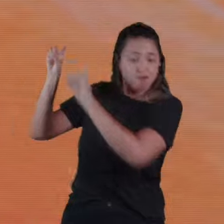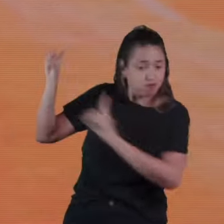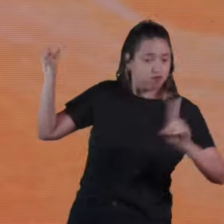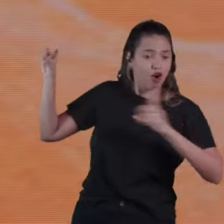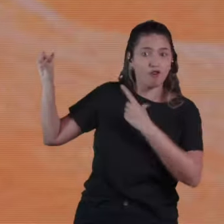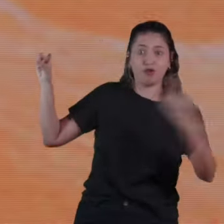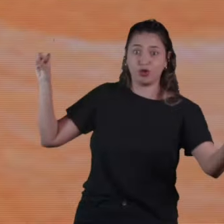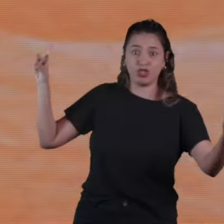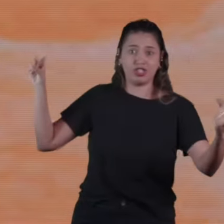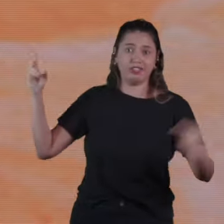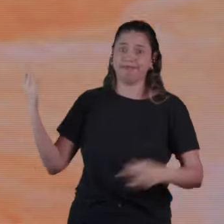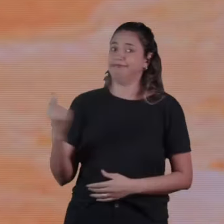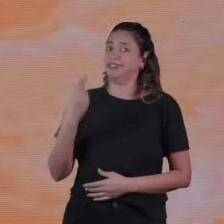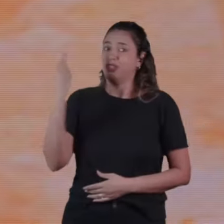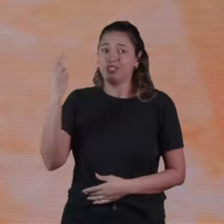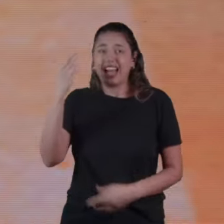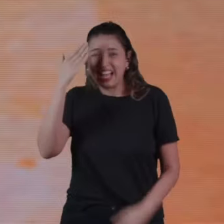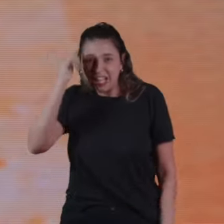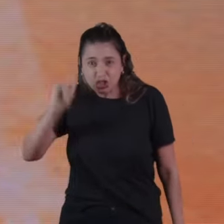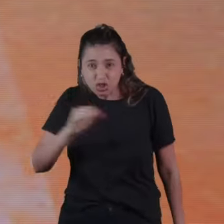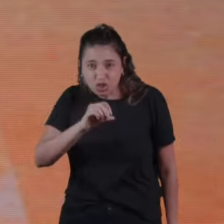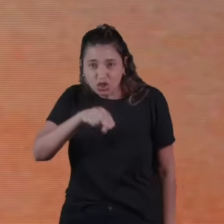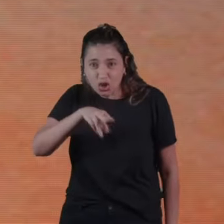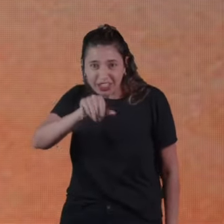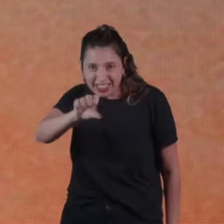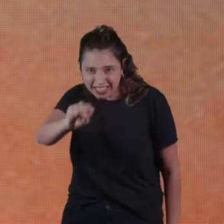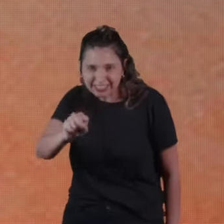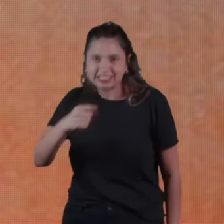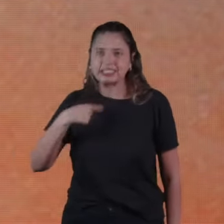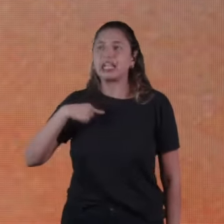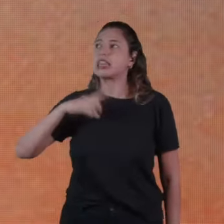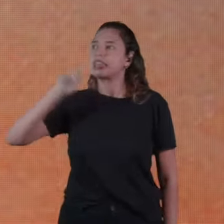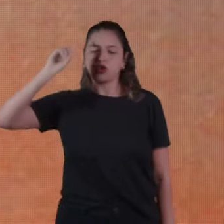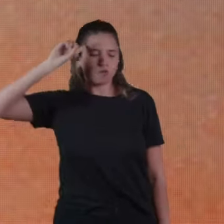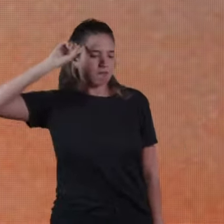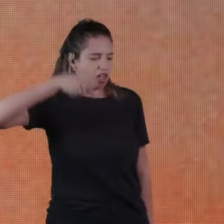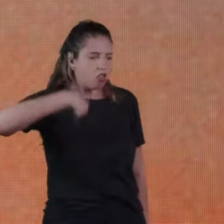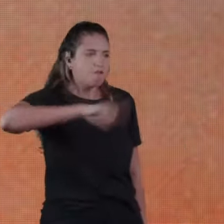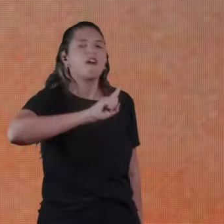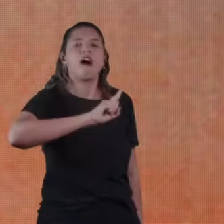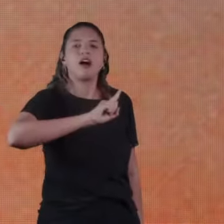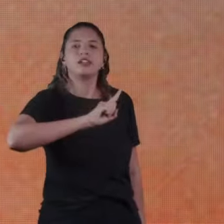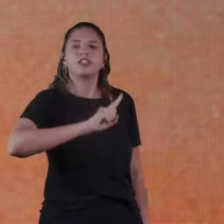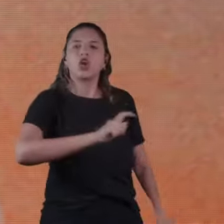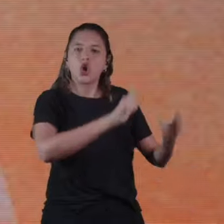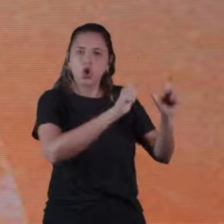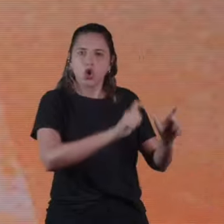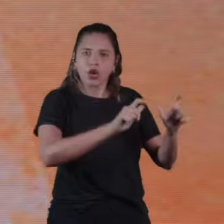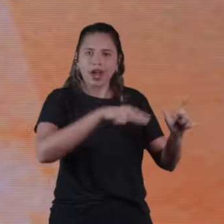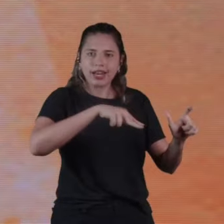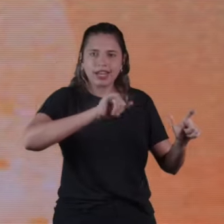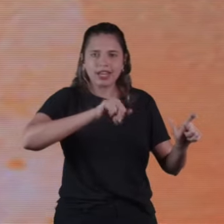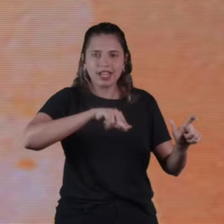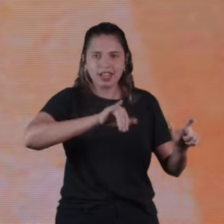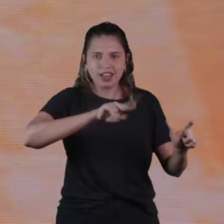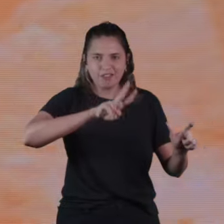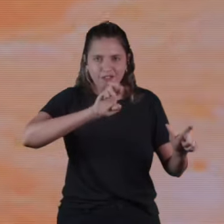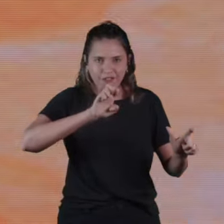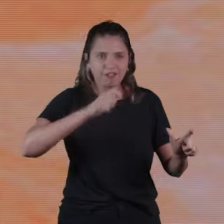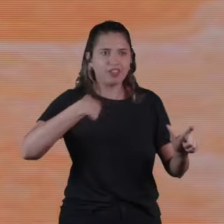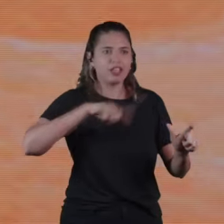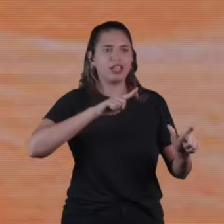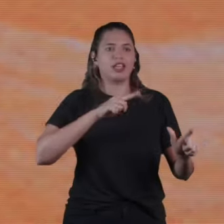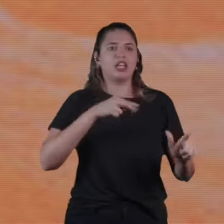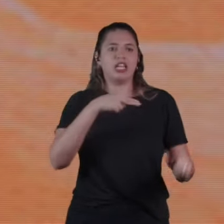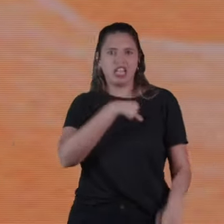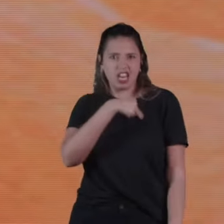tem como fazer como Jonas, que quando recebeu uma ordem de Deus, Deus disse para ele, para Nínive, ele disse, eu não vou, eu vou para Tarsis, eu